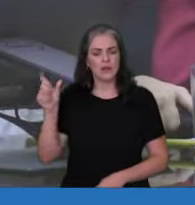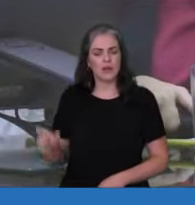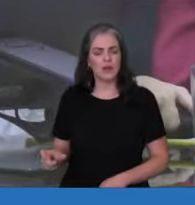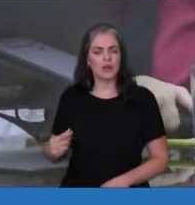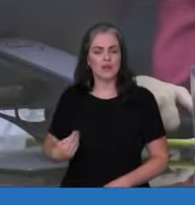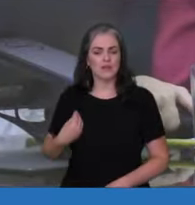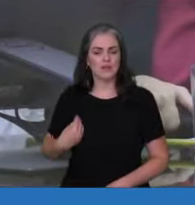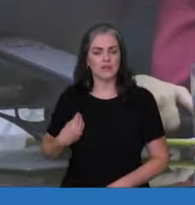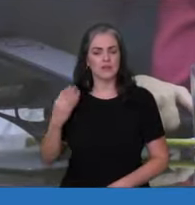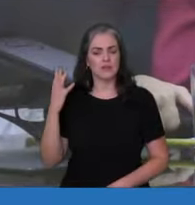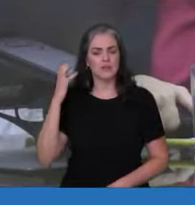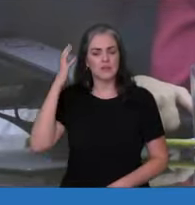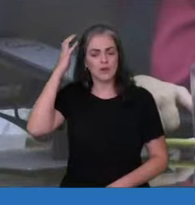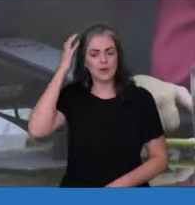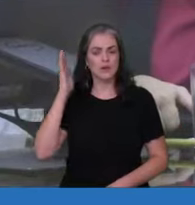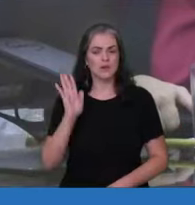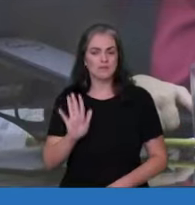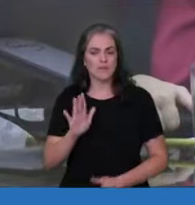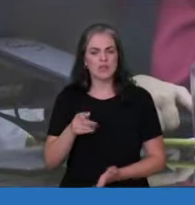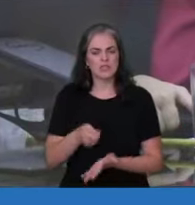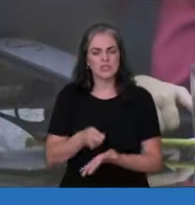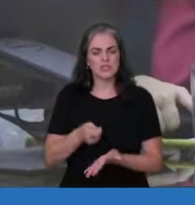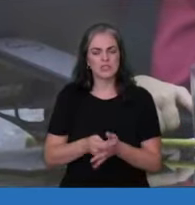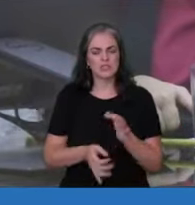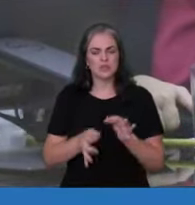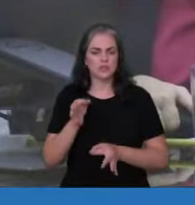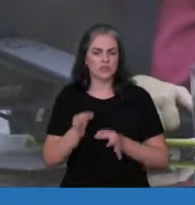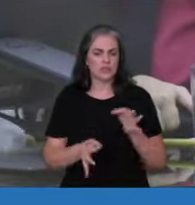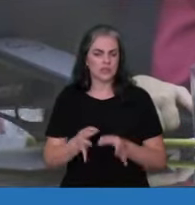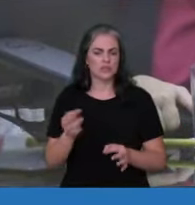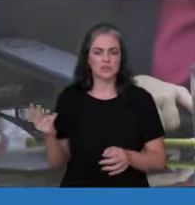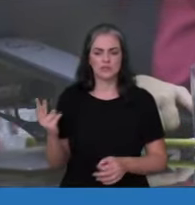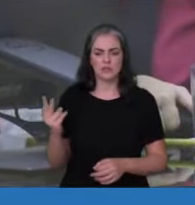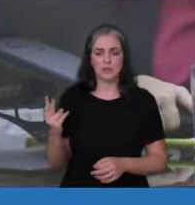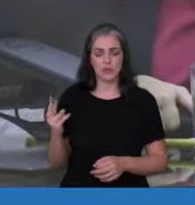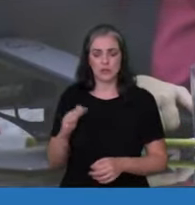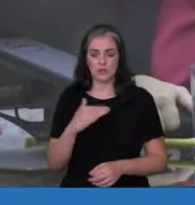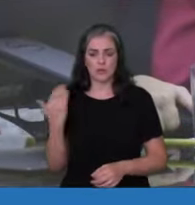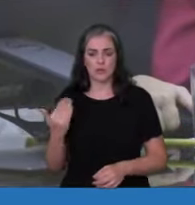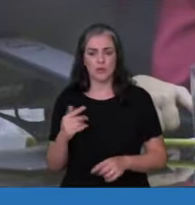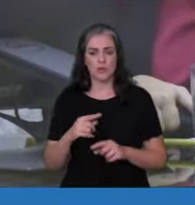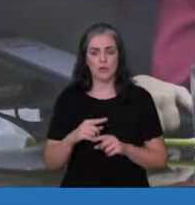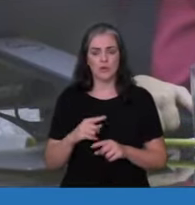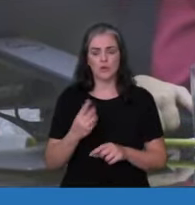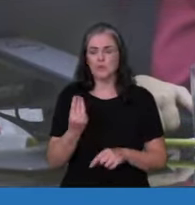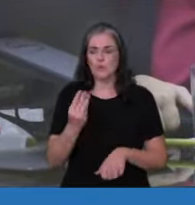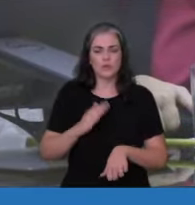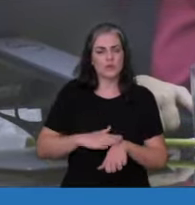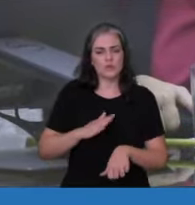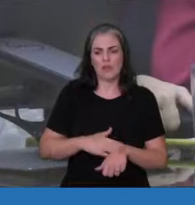de Marielle, mas para exigir justiça por Marielle e Anderson. E 6 anos é tempo demais.